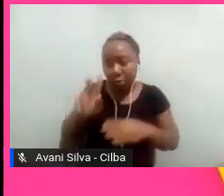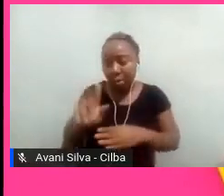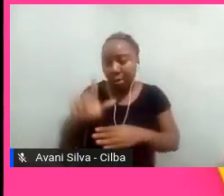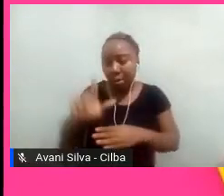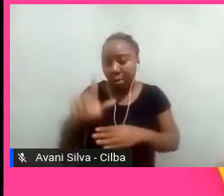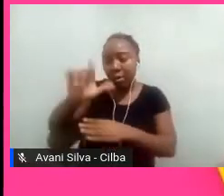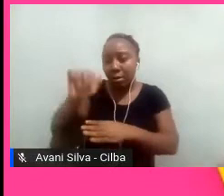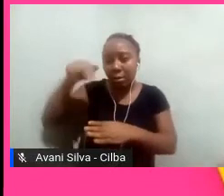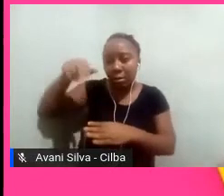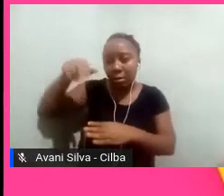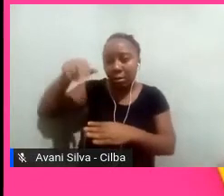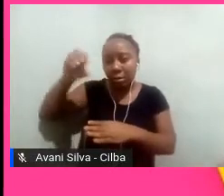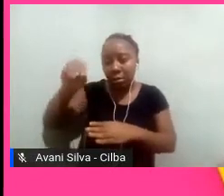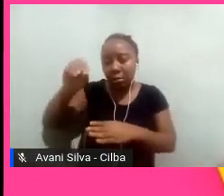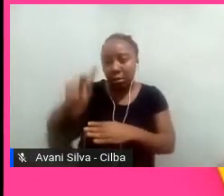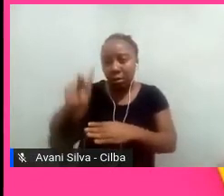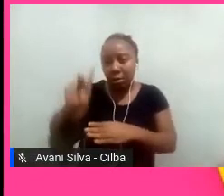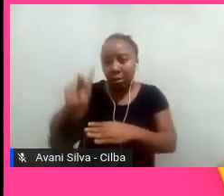Blender?